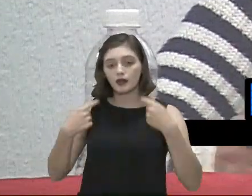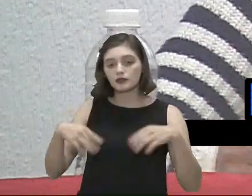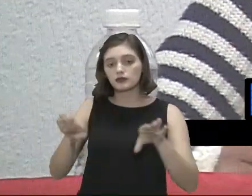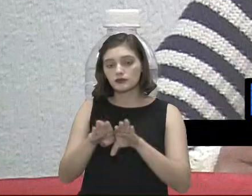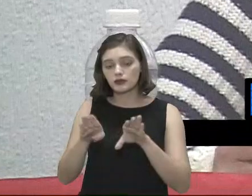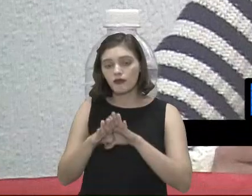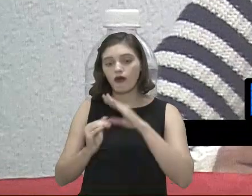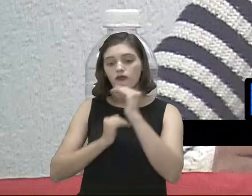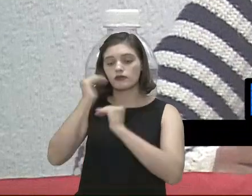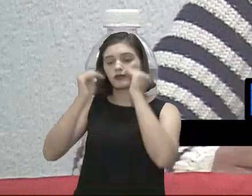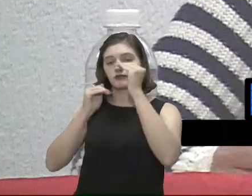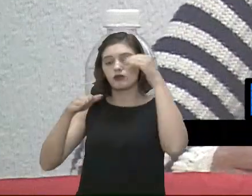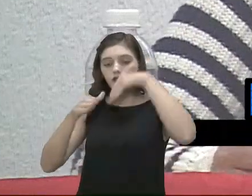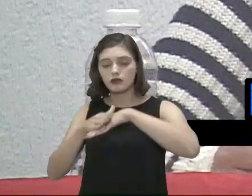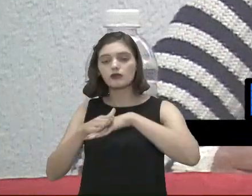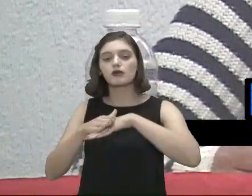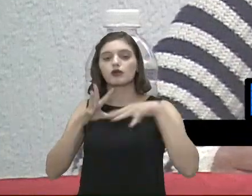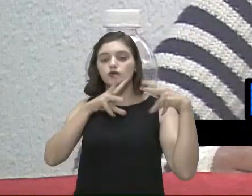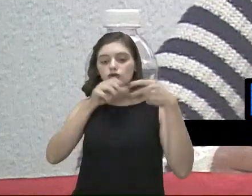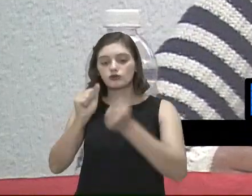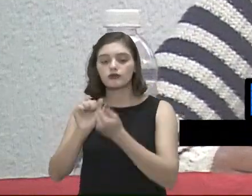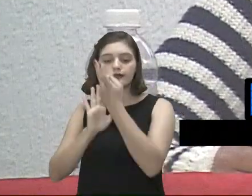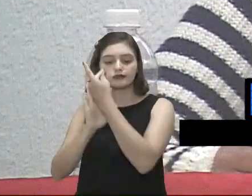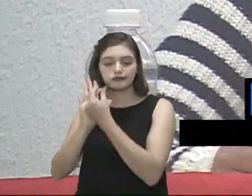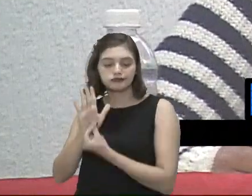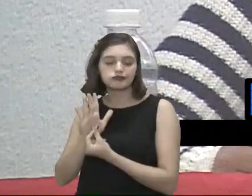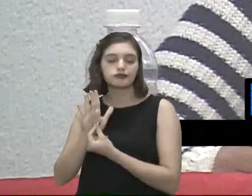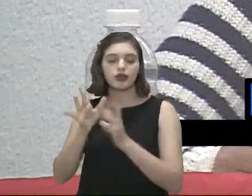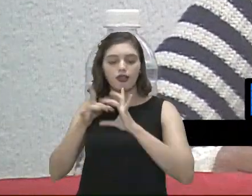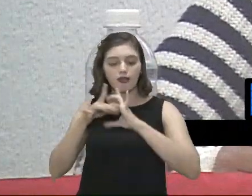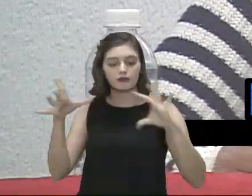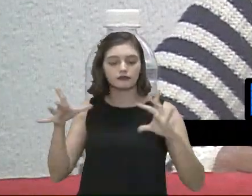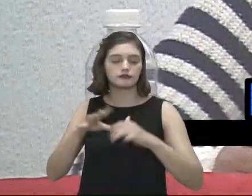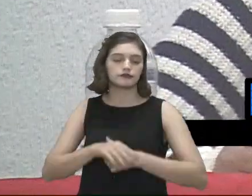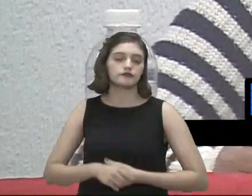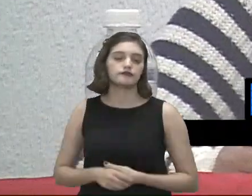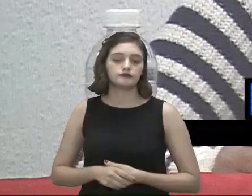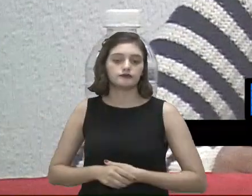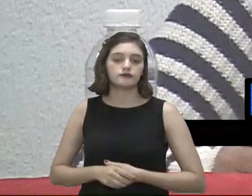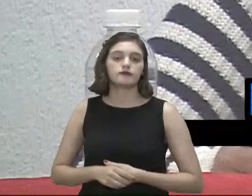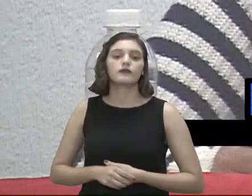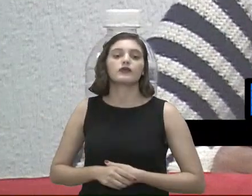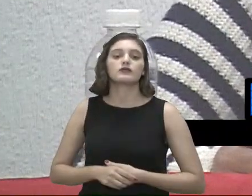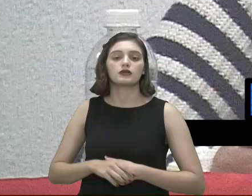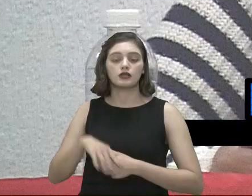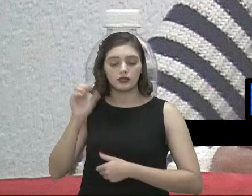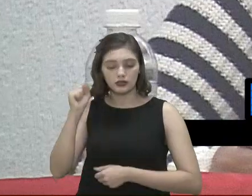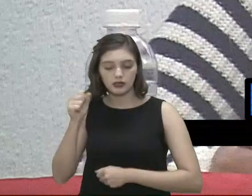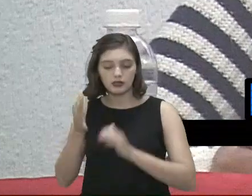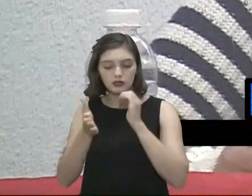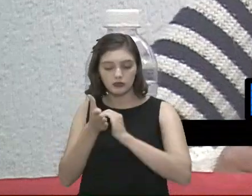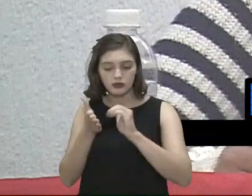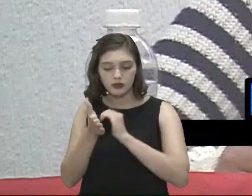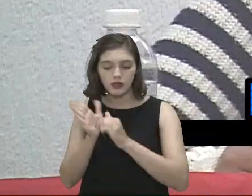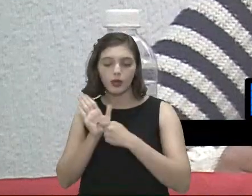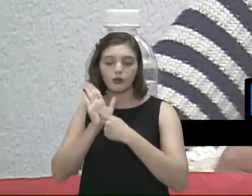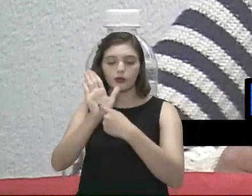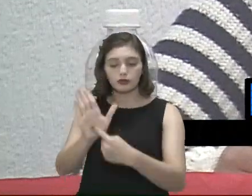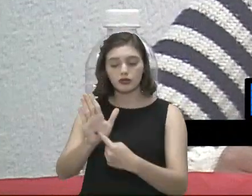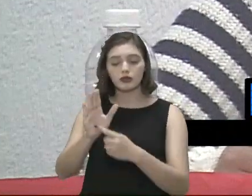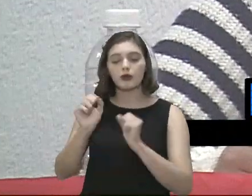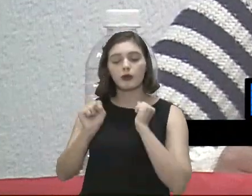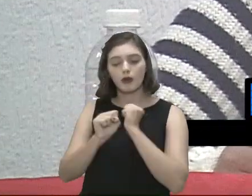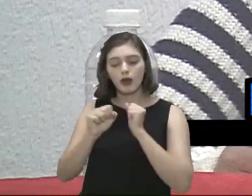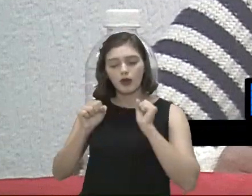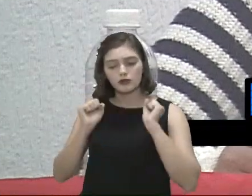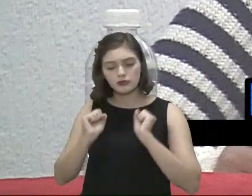nesse processo interno diante dos recursos disponíveis. Então, isso será levado ao nosso secretário para que a gente possa construir. A gente